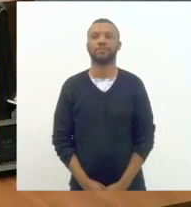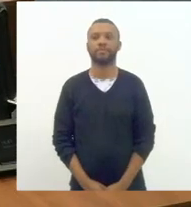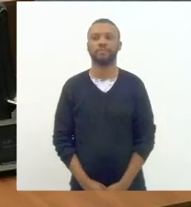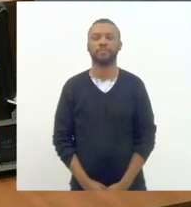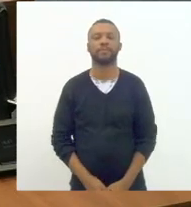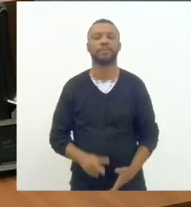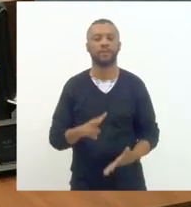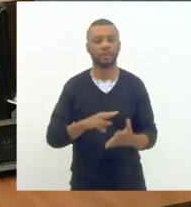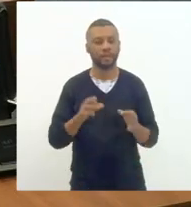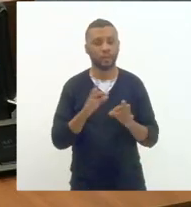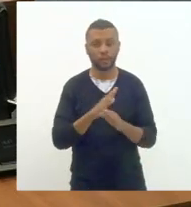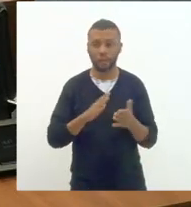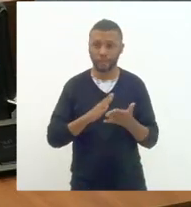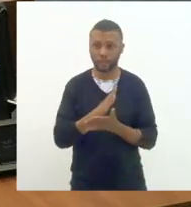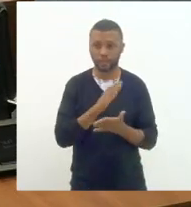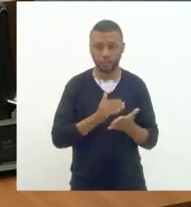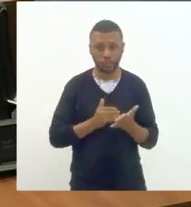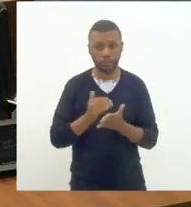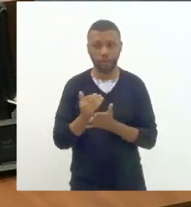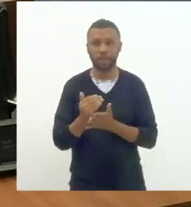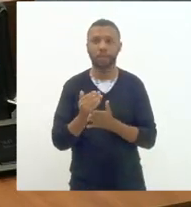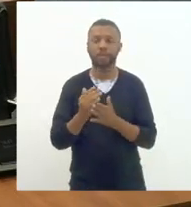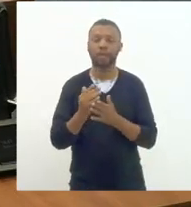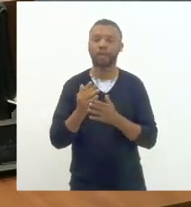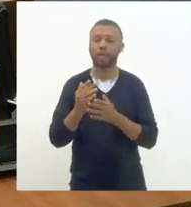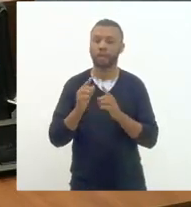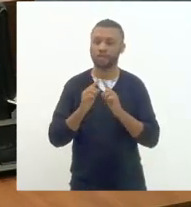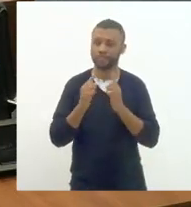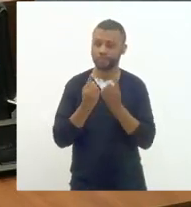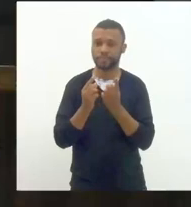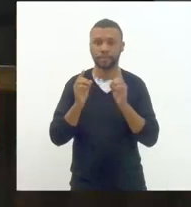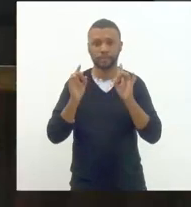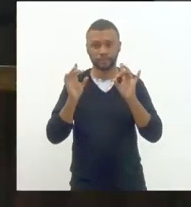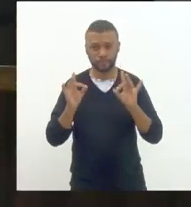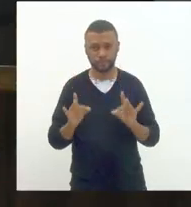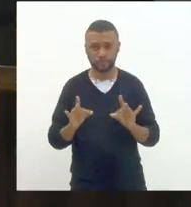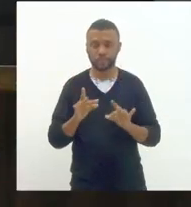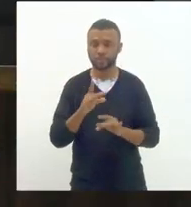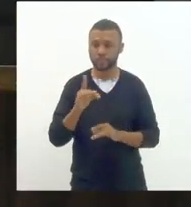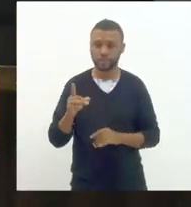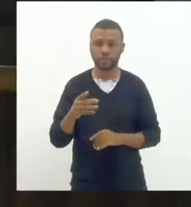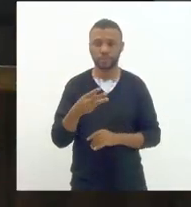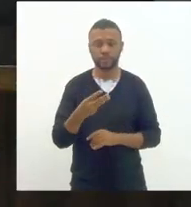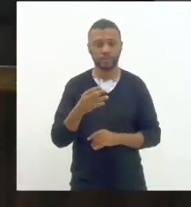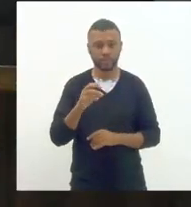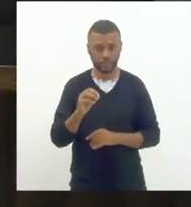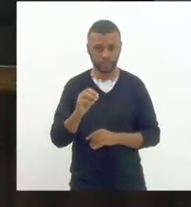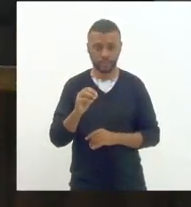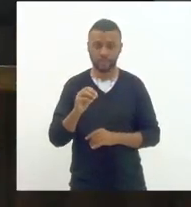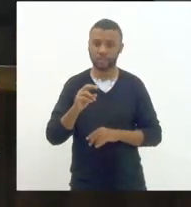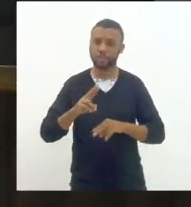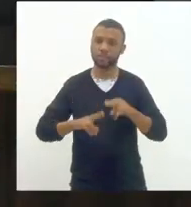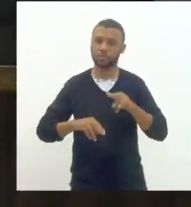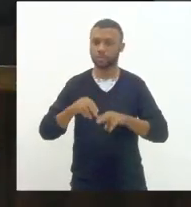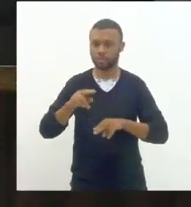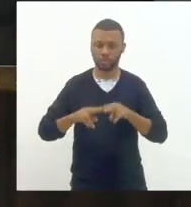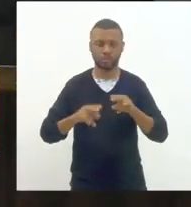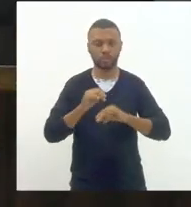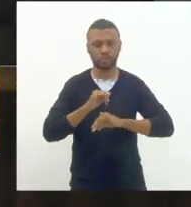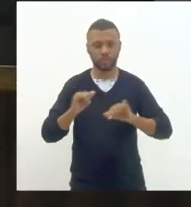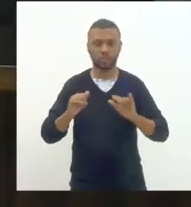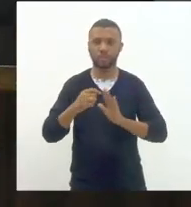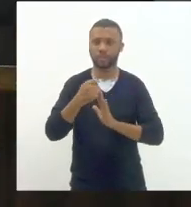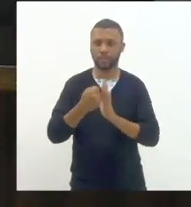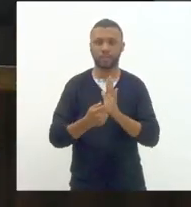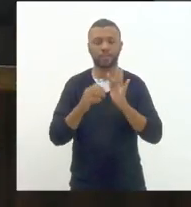Lida e aprovada a ata, passa-se a ordem da primeira sessão extraordinária do dia 30 de junho. Anuncio,